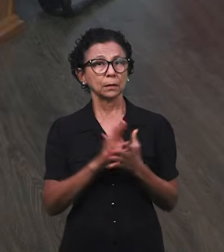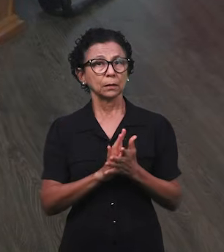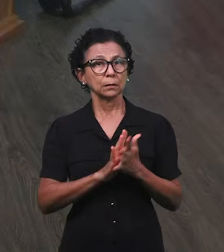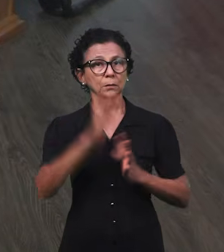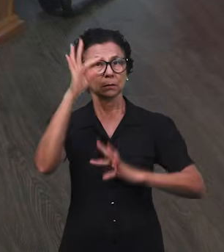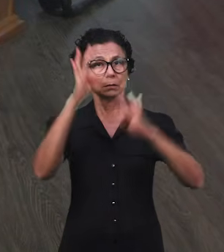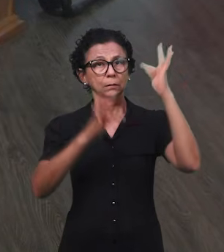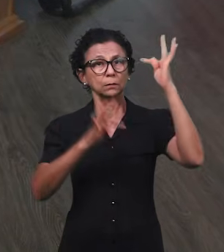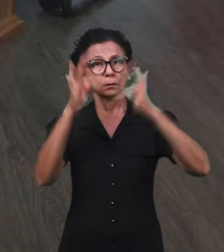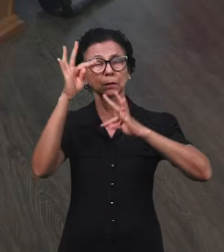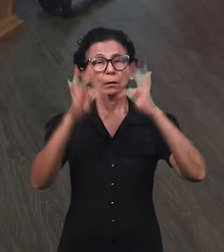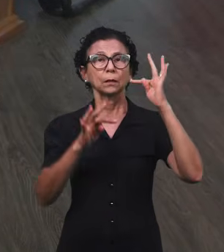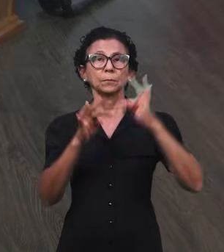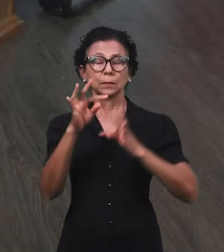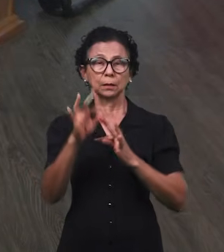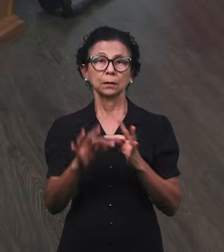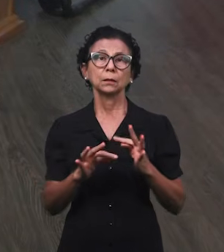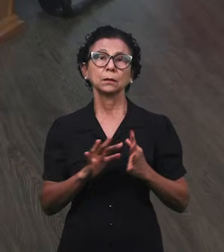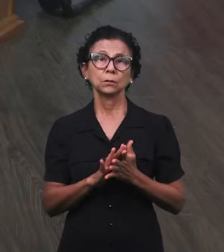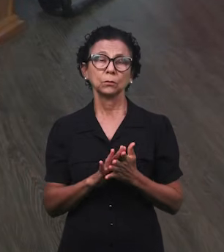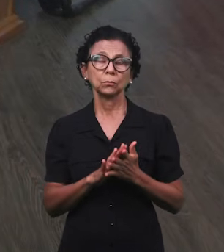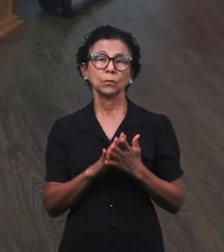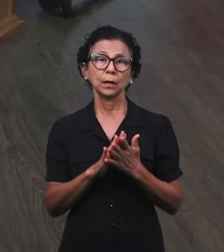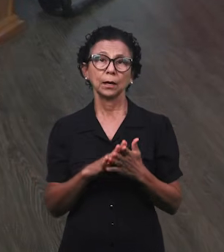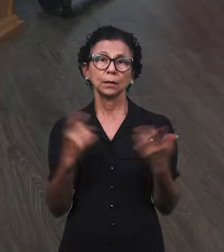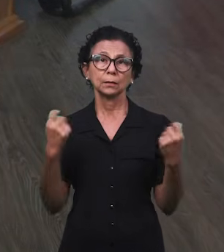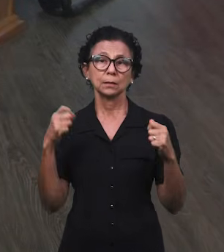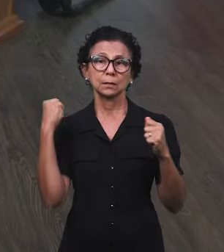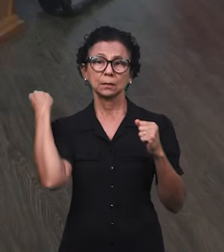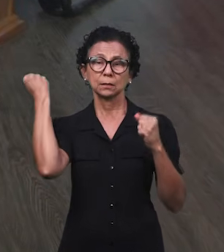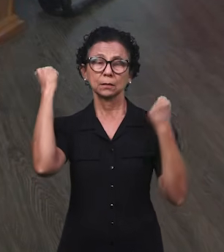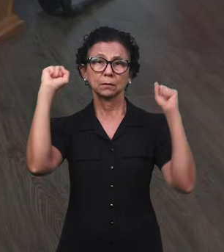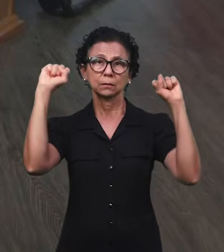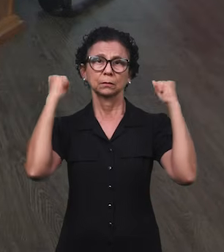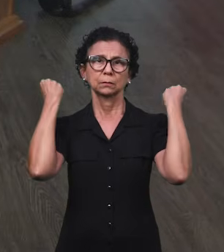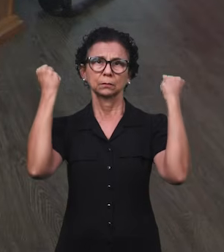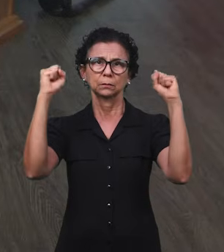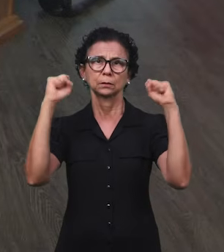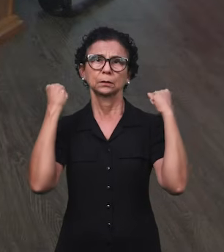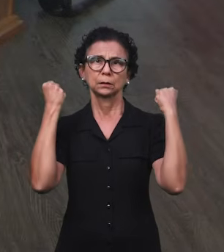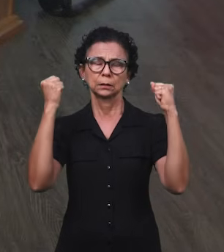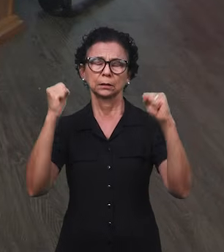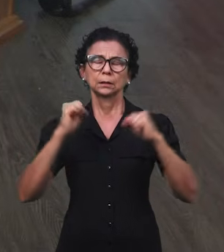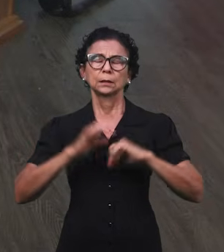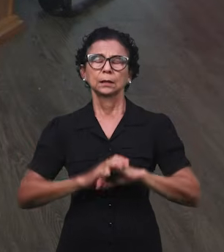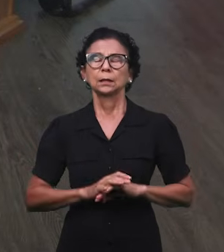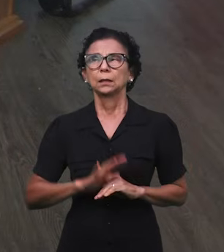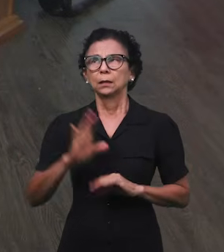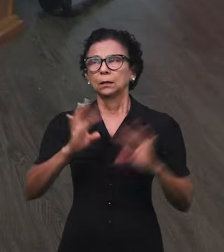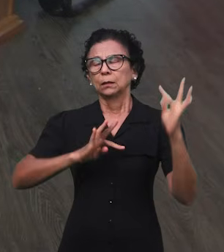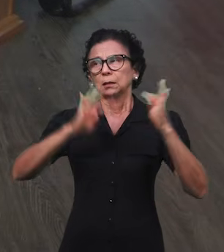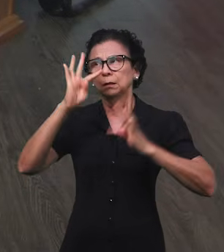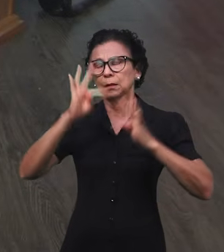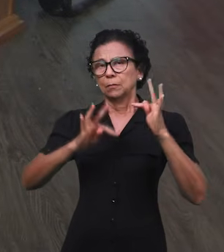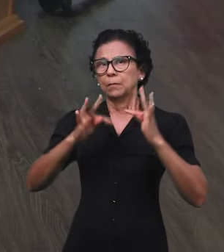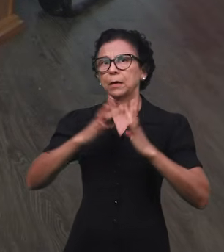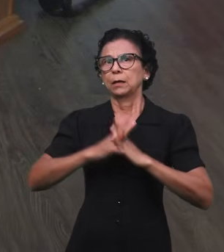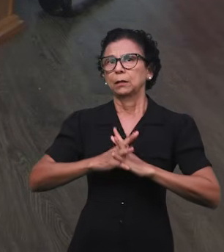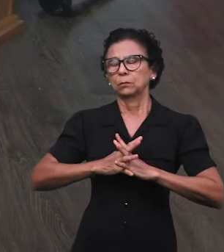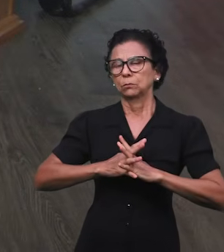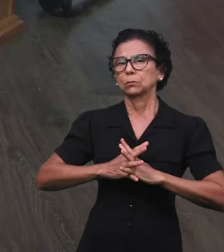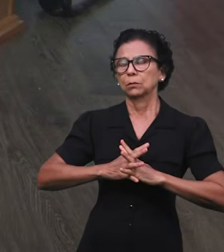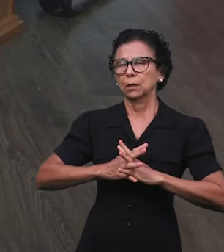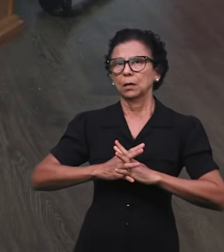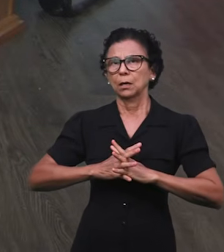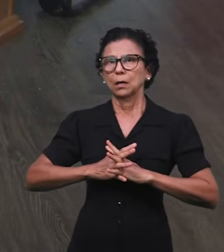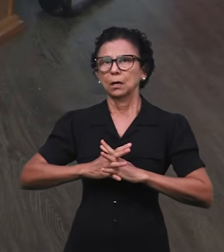do medicamento sendo usado como ponte, né? Como é que é isso? Porque o tratamento da fibromialgia, a gente fala que ele é